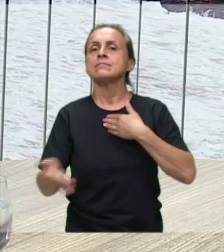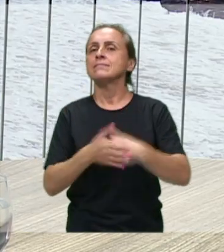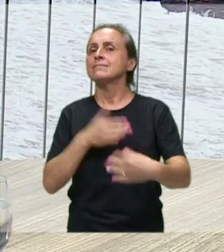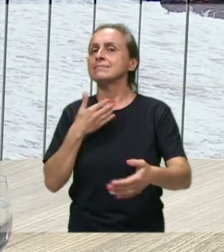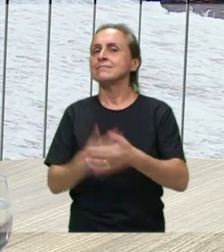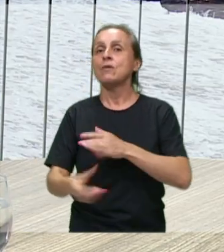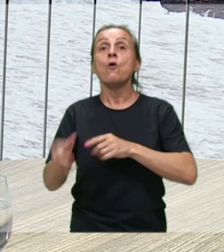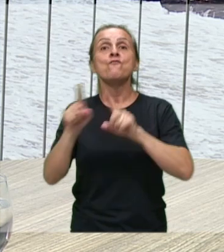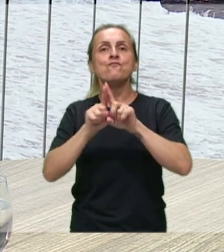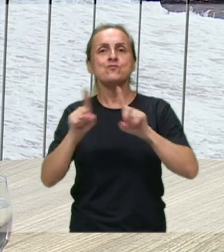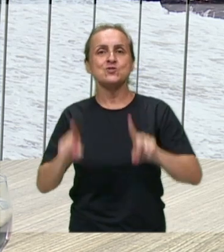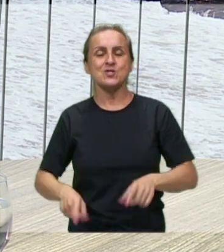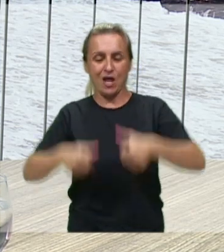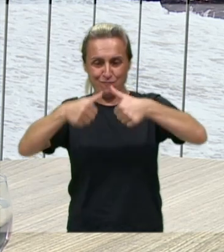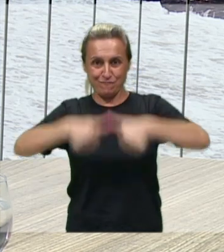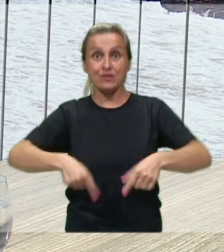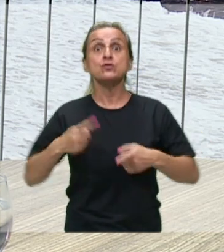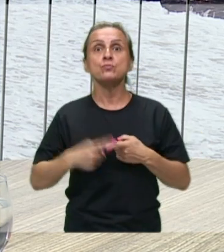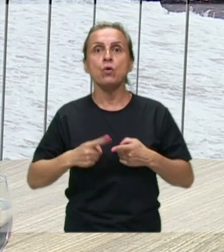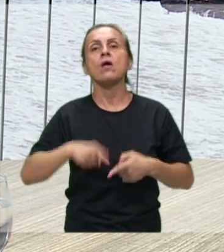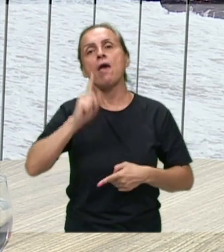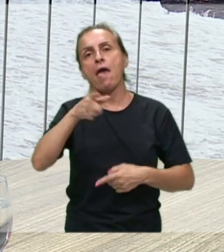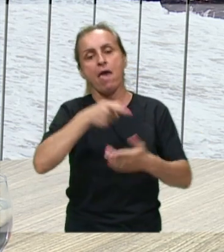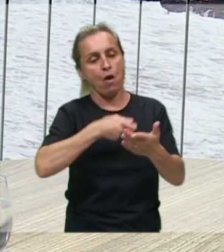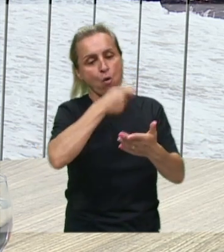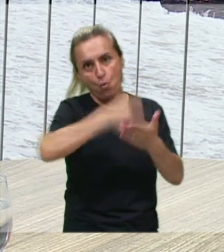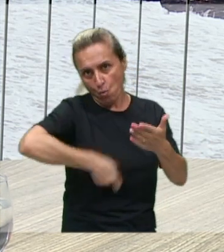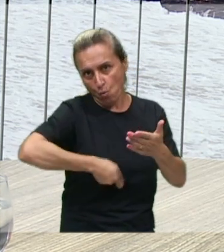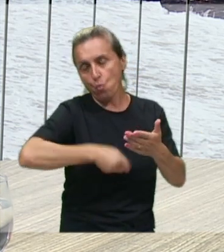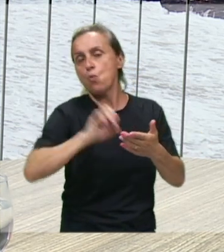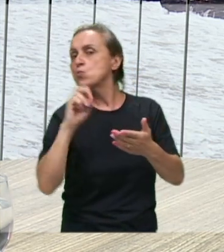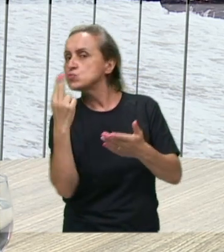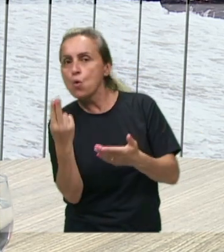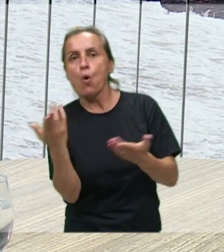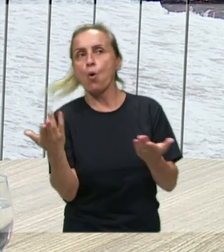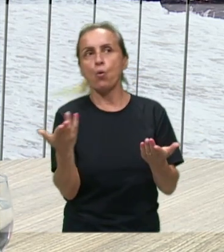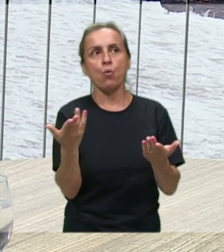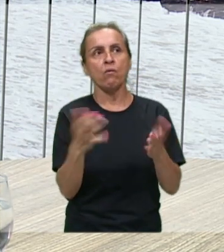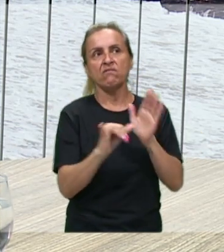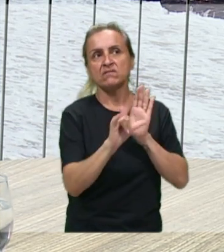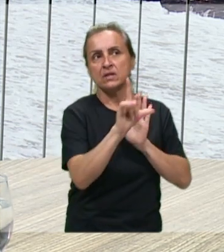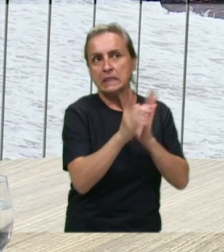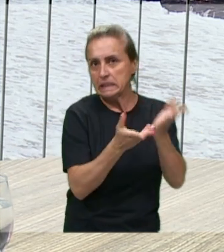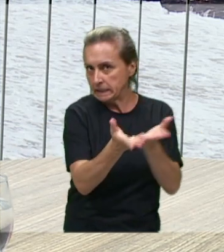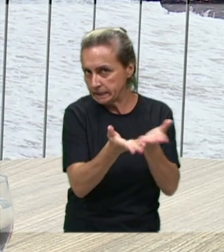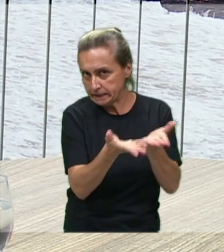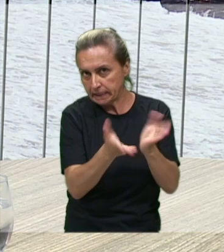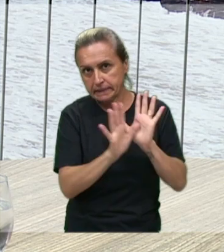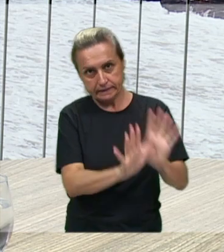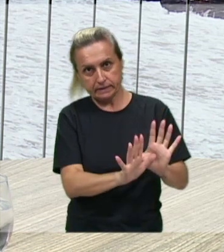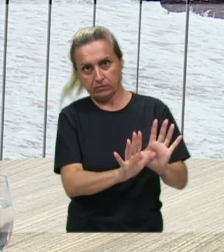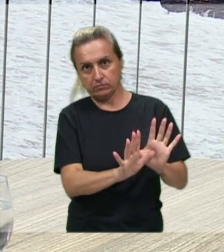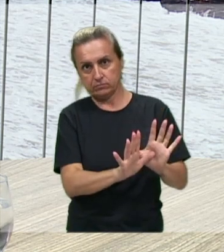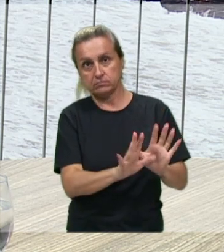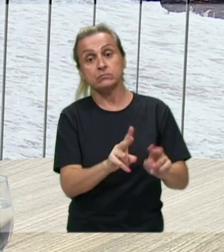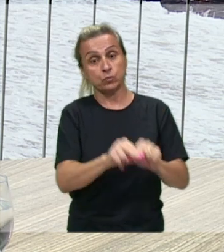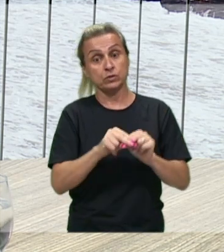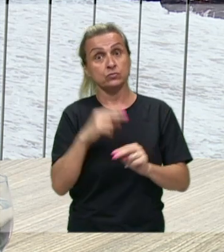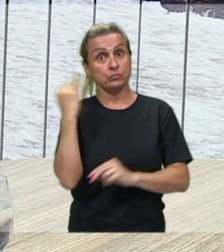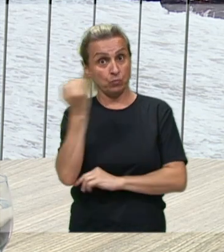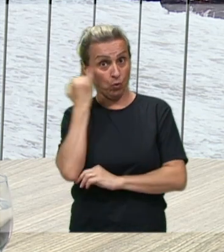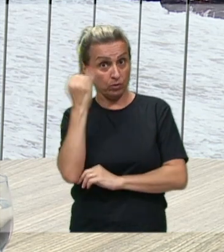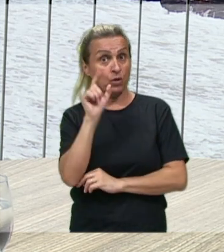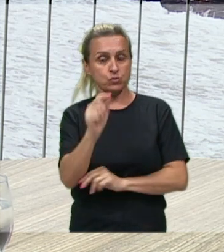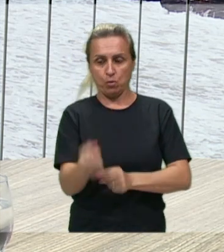continuidade, né? Como existe em outros departamentos, o que a gente quer fazer é isso, uma pesca consciente, uma pesca que a gente pode ser